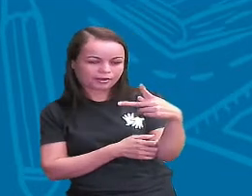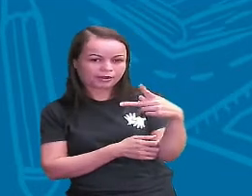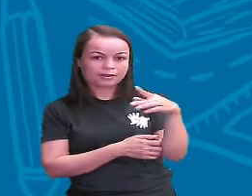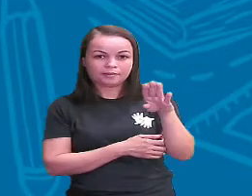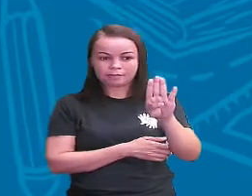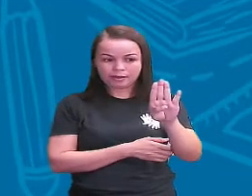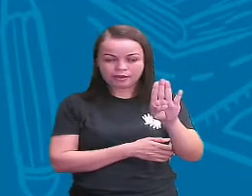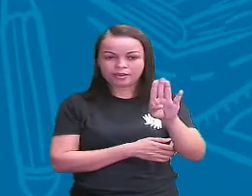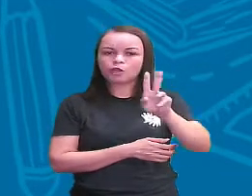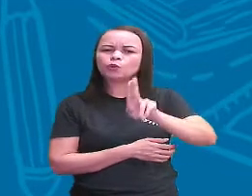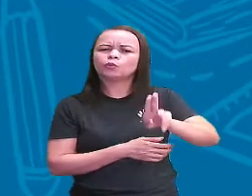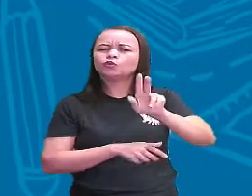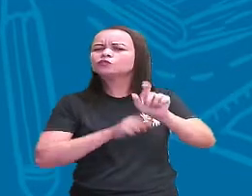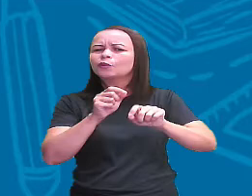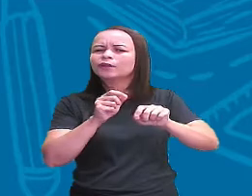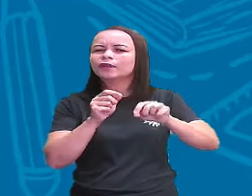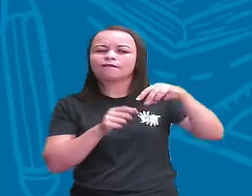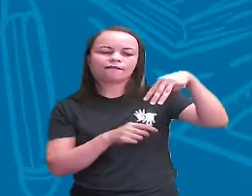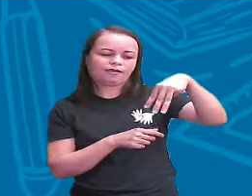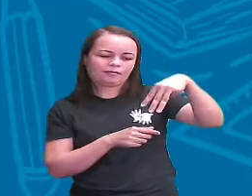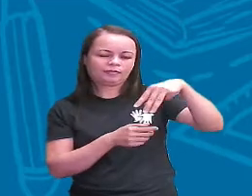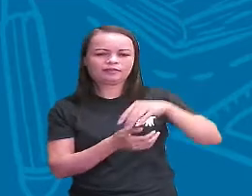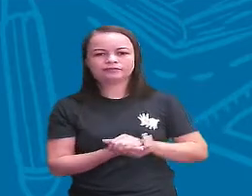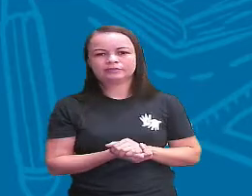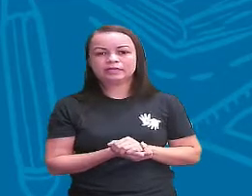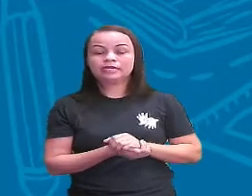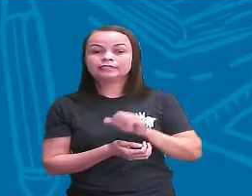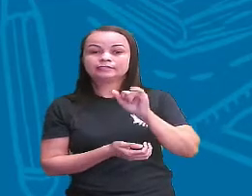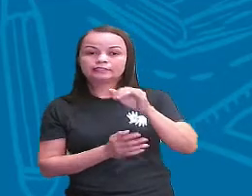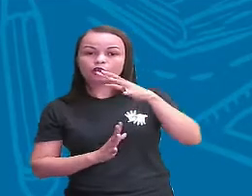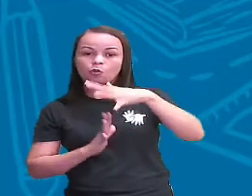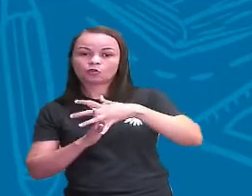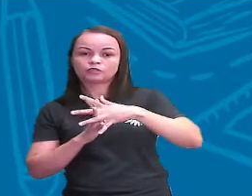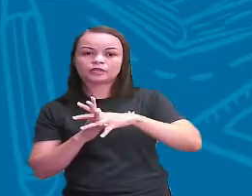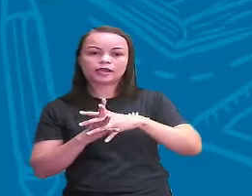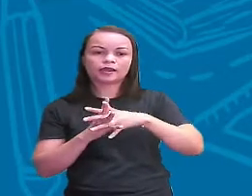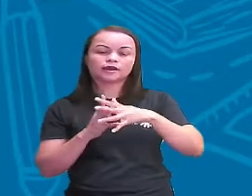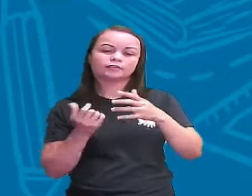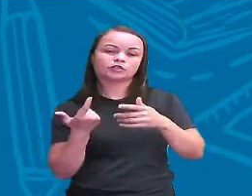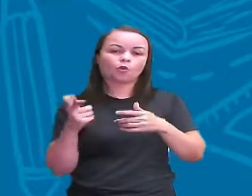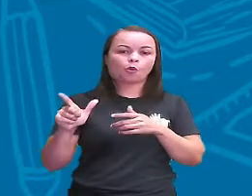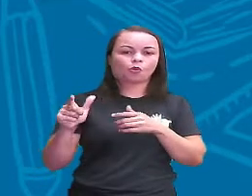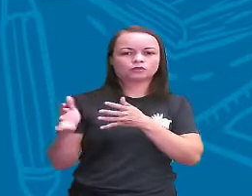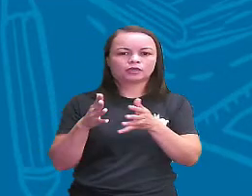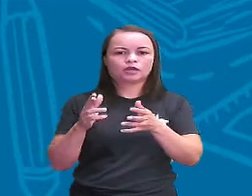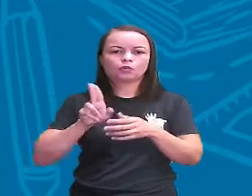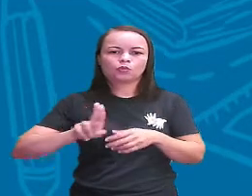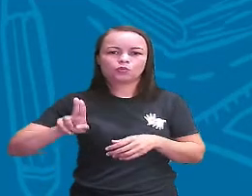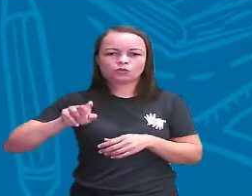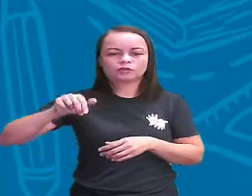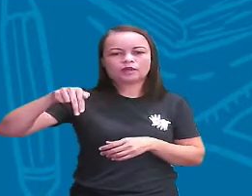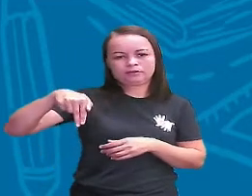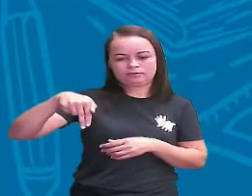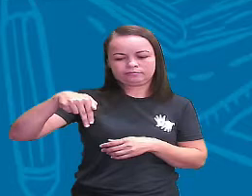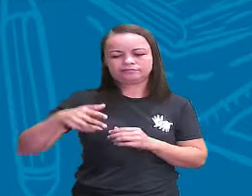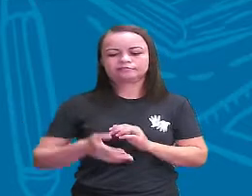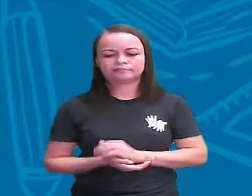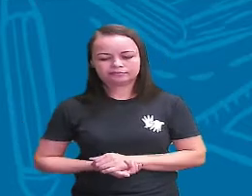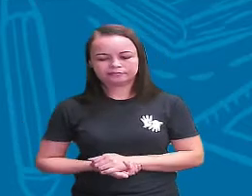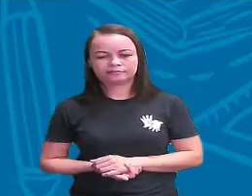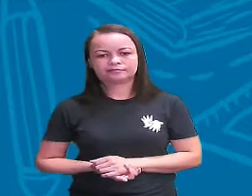usar M. Se tiver outra consoante, eu uso a letra N, ok? Então, vamos lá.